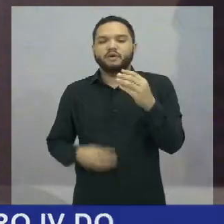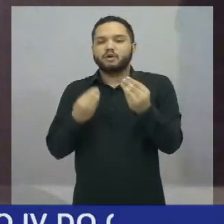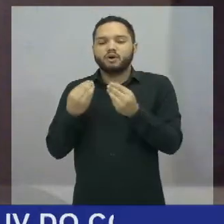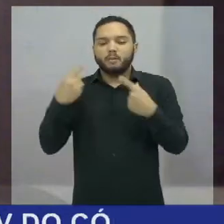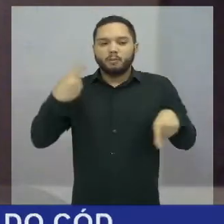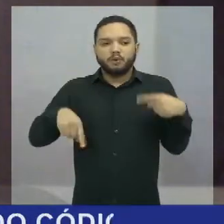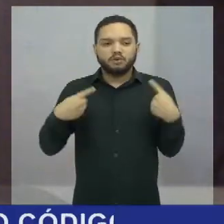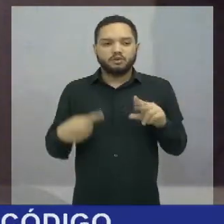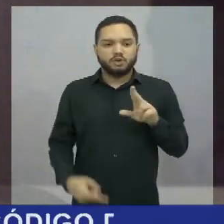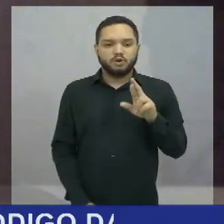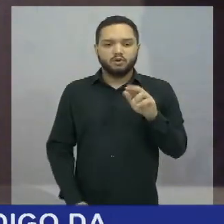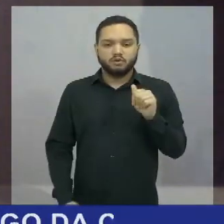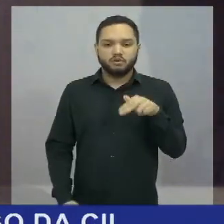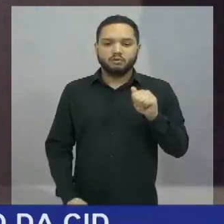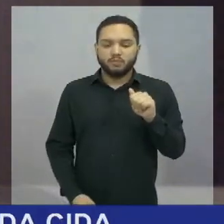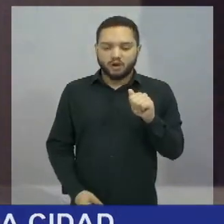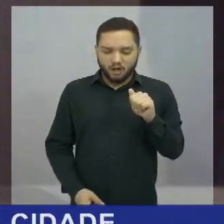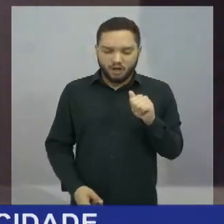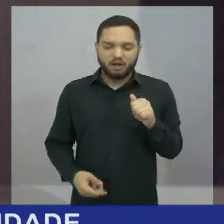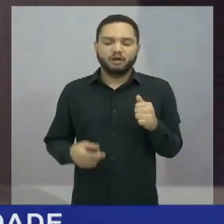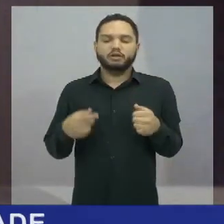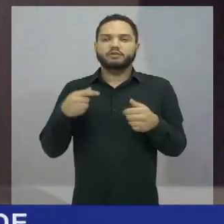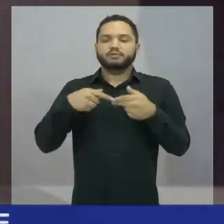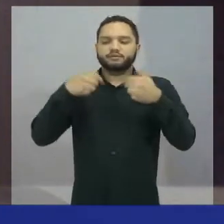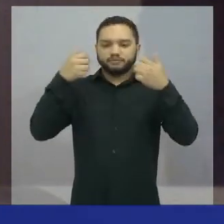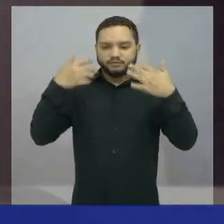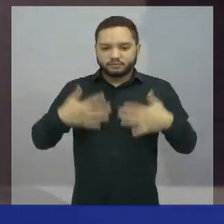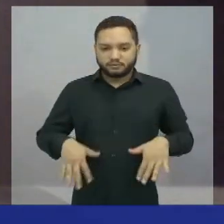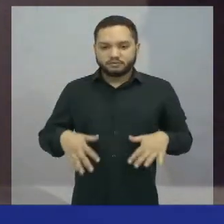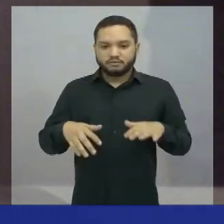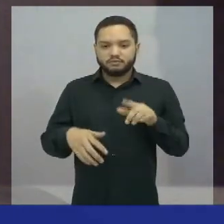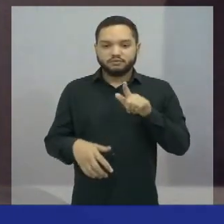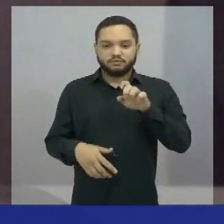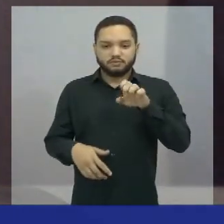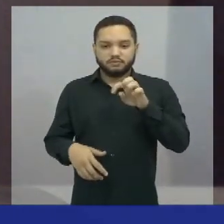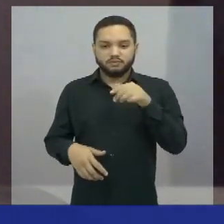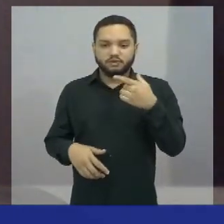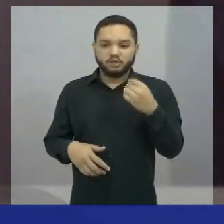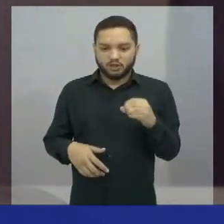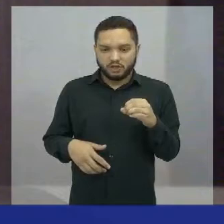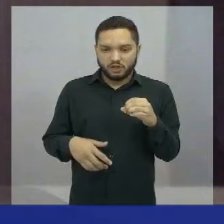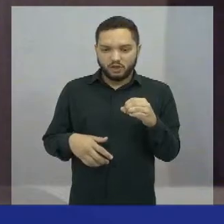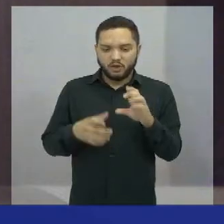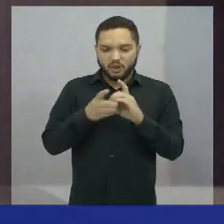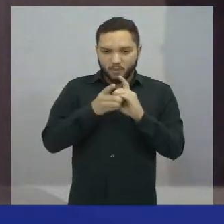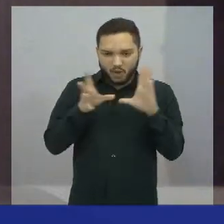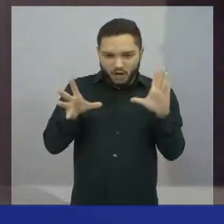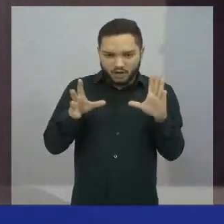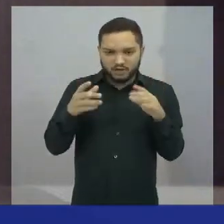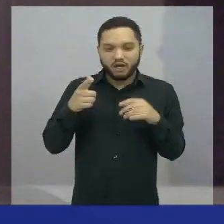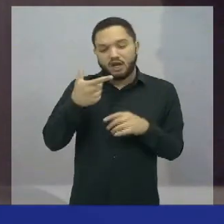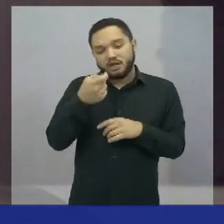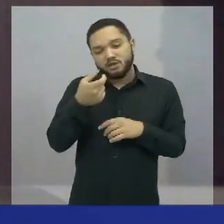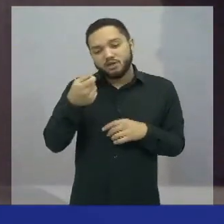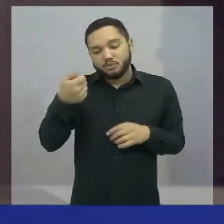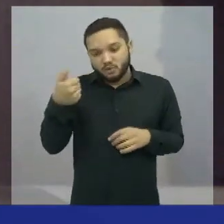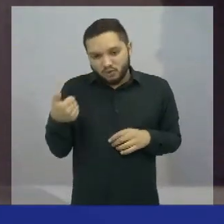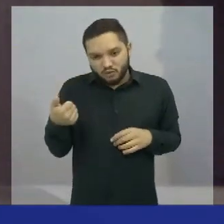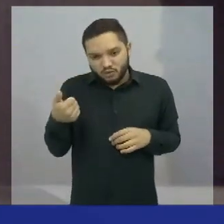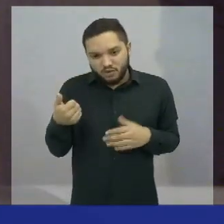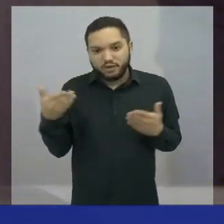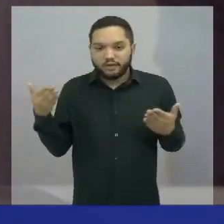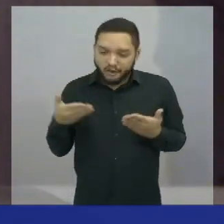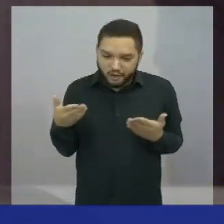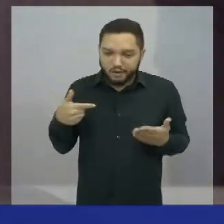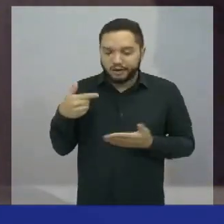Constituição, que trata da gestão democrática, ele é de 2001. Então, somente em